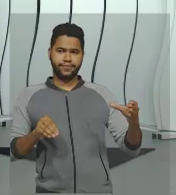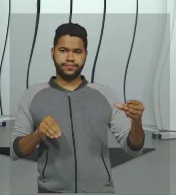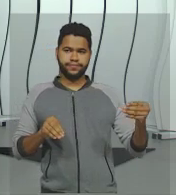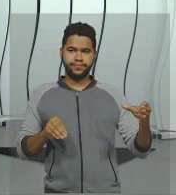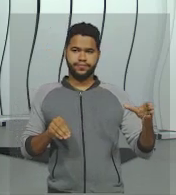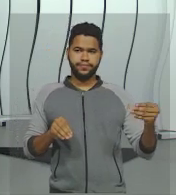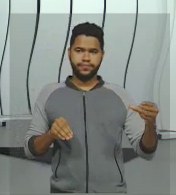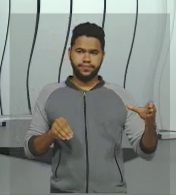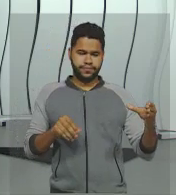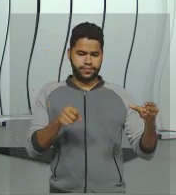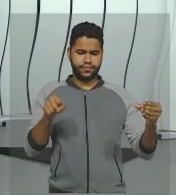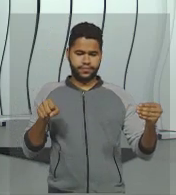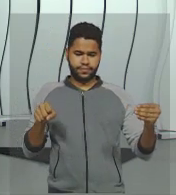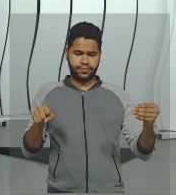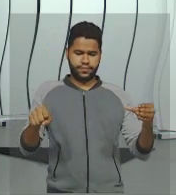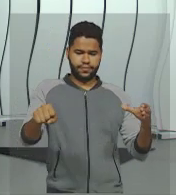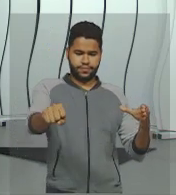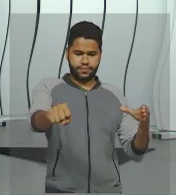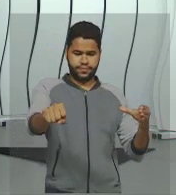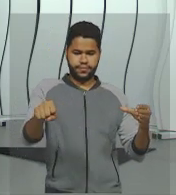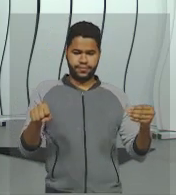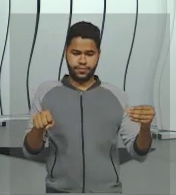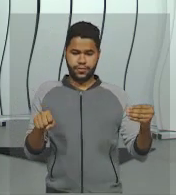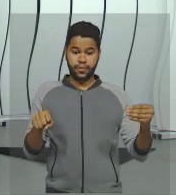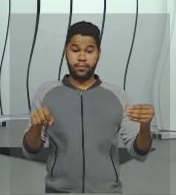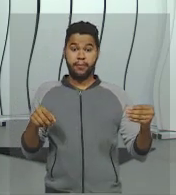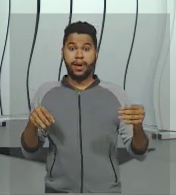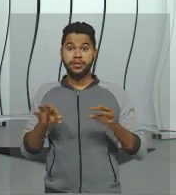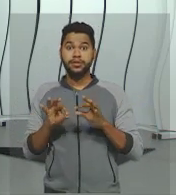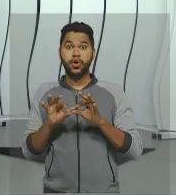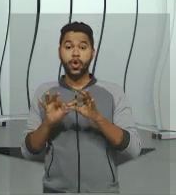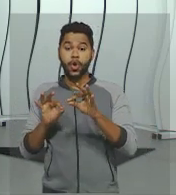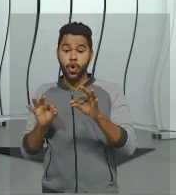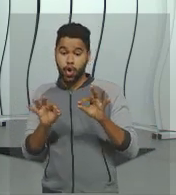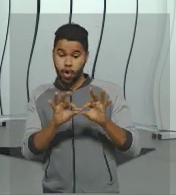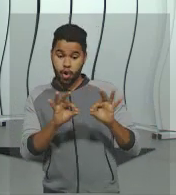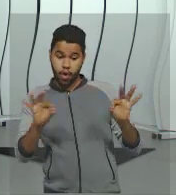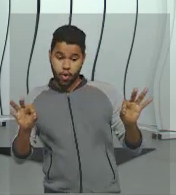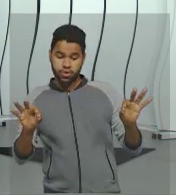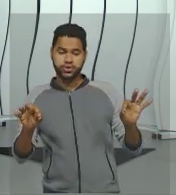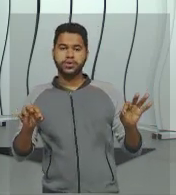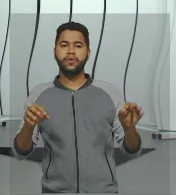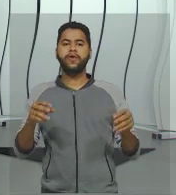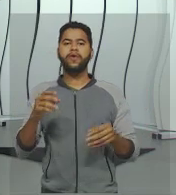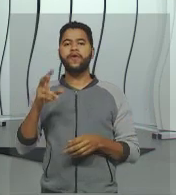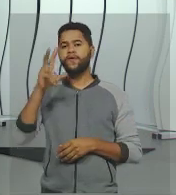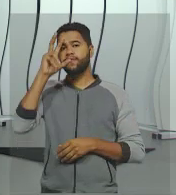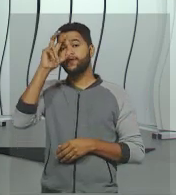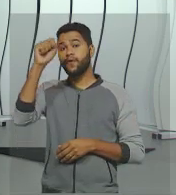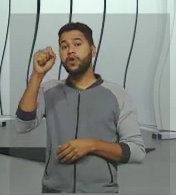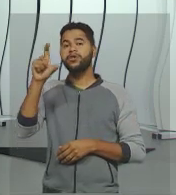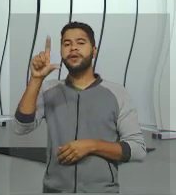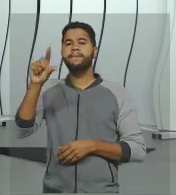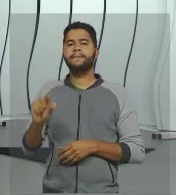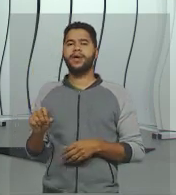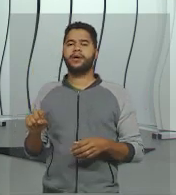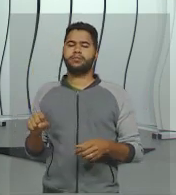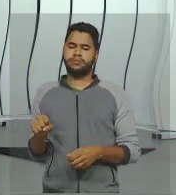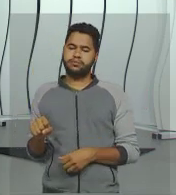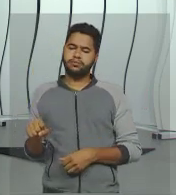mais longe eu tiver, menos força eu preciso fazer para abrir ou fechar essa porta. Eu consigo exercer um